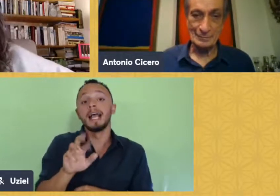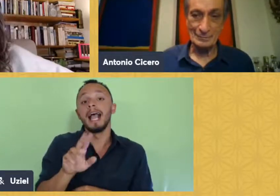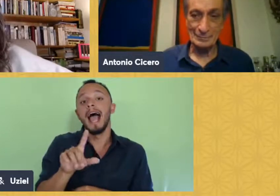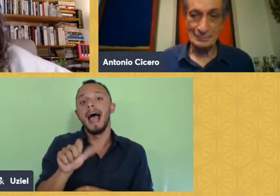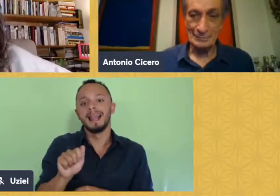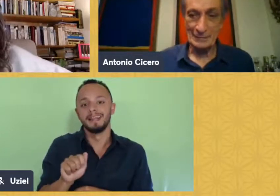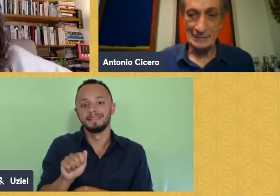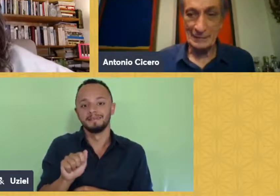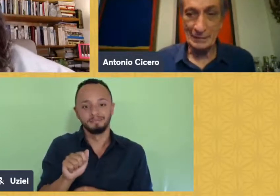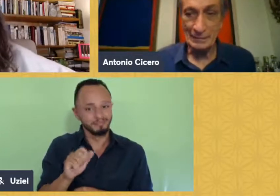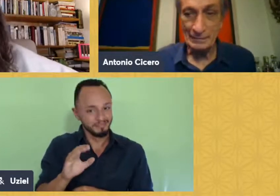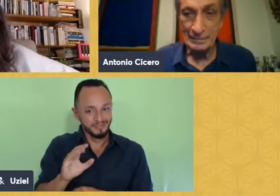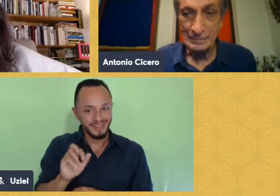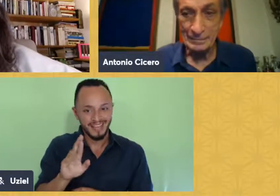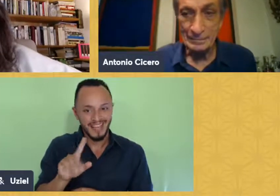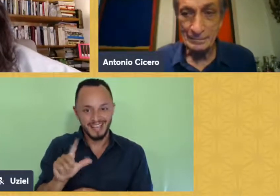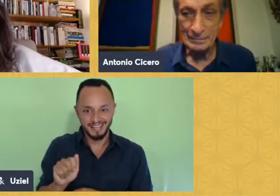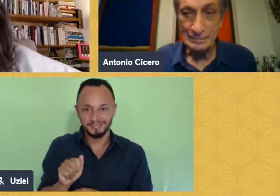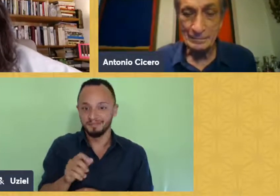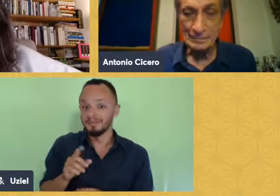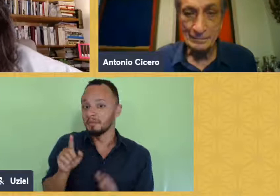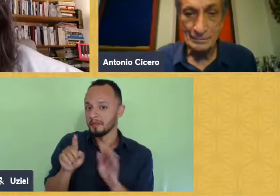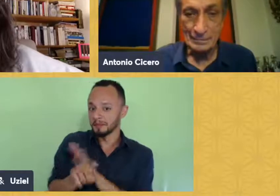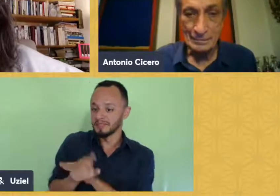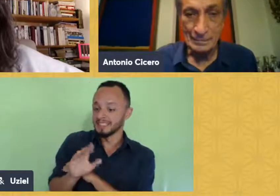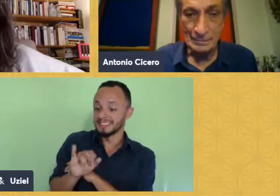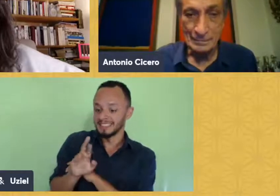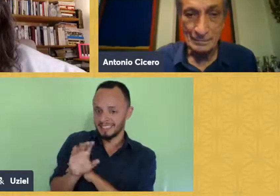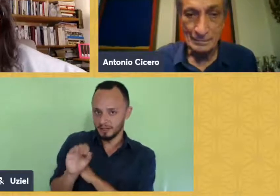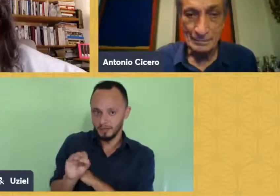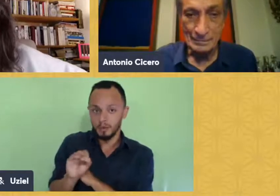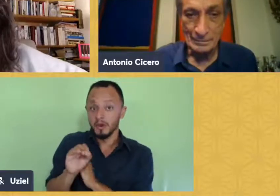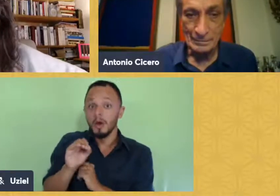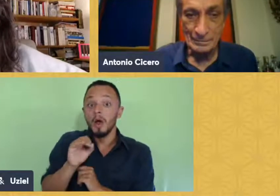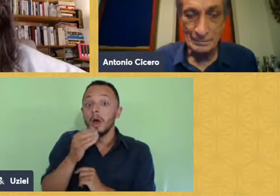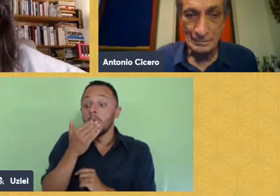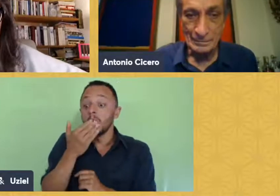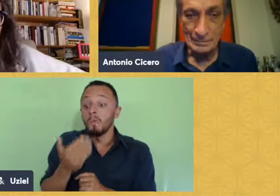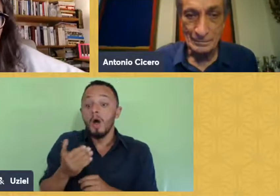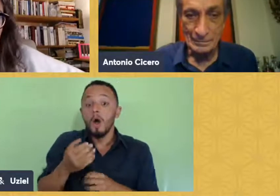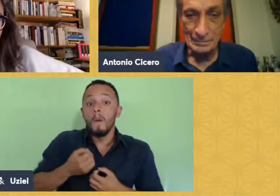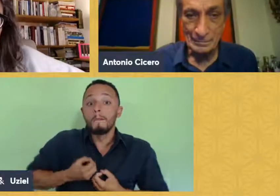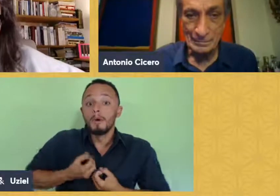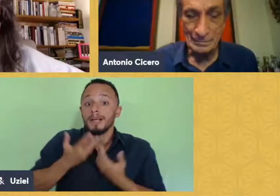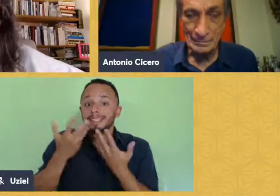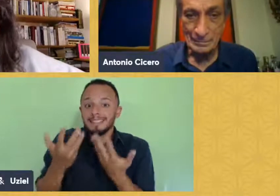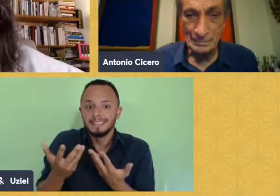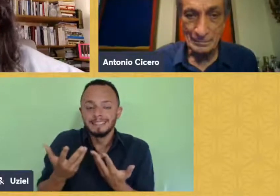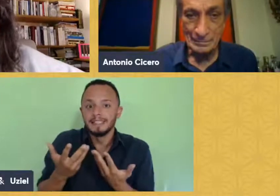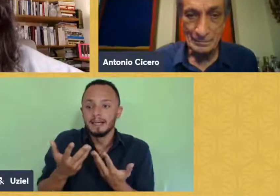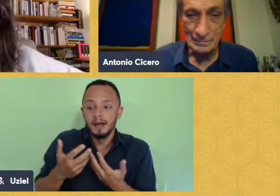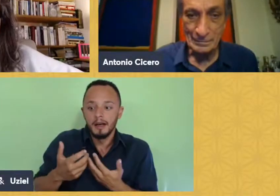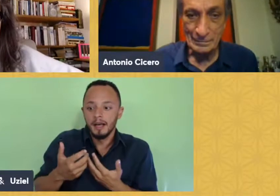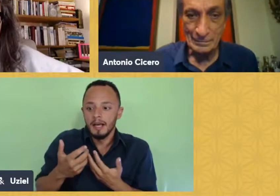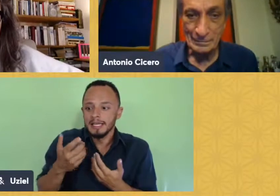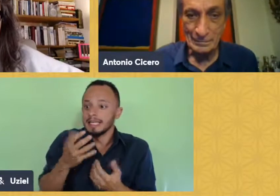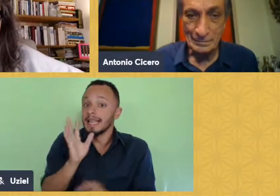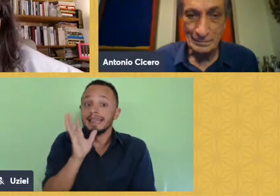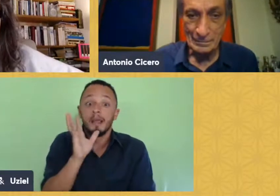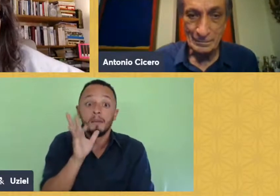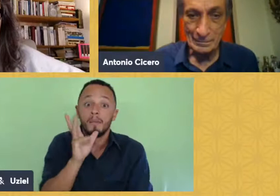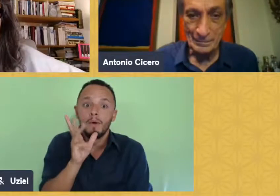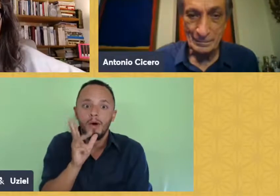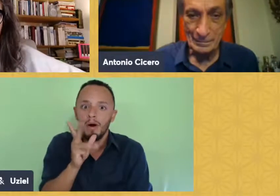Danitza. Sim. Cícero, falando em tempo, qual poema ao longo da sua vida levou tempo para chegar? Que foi um impacto,